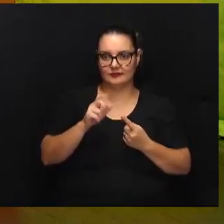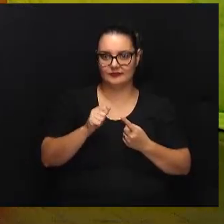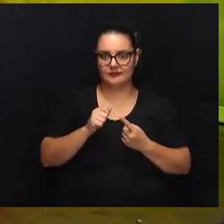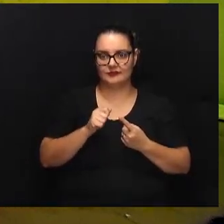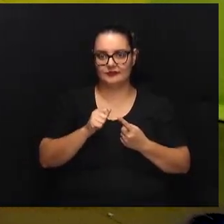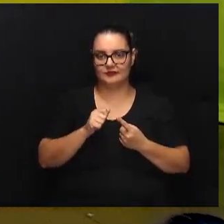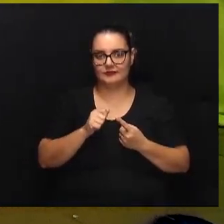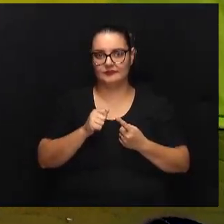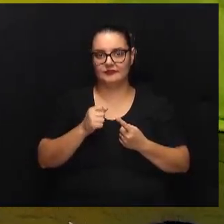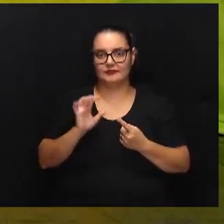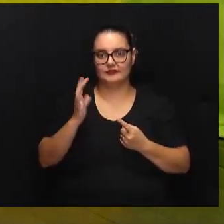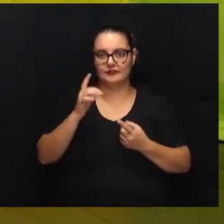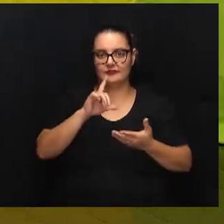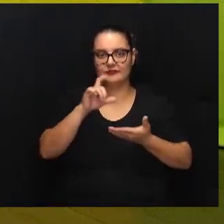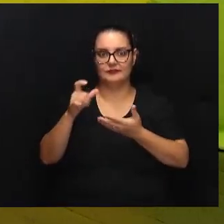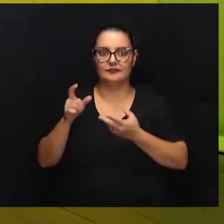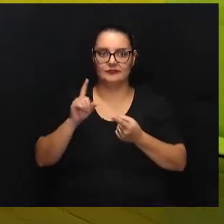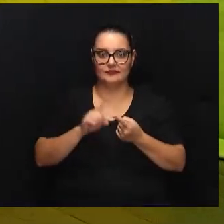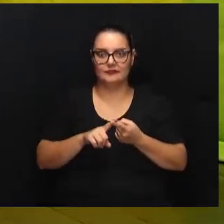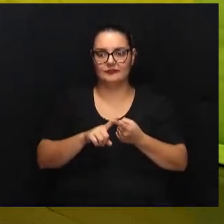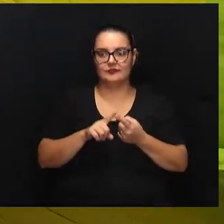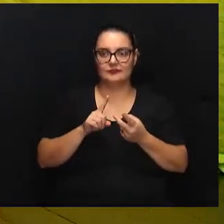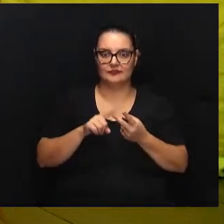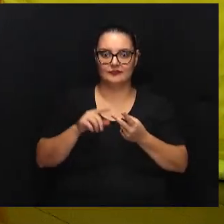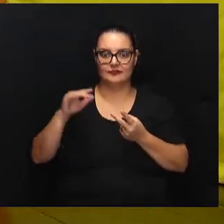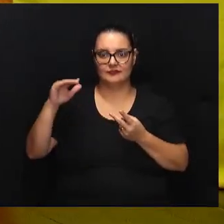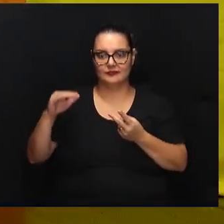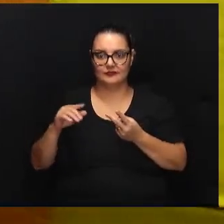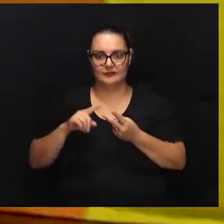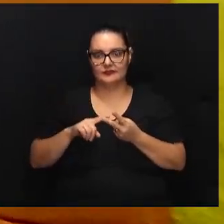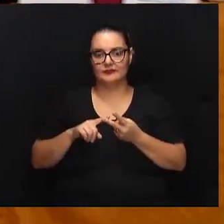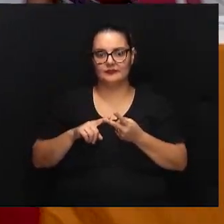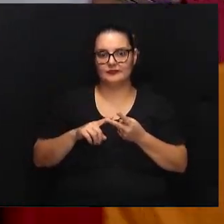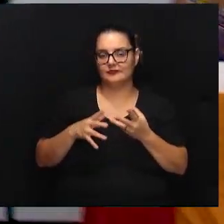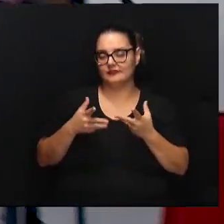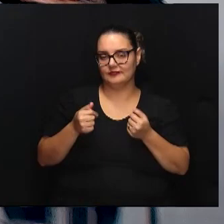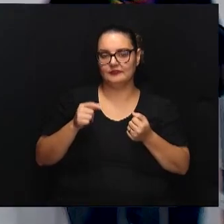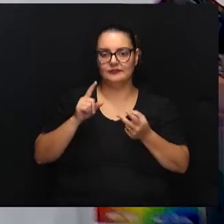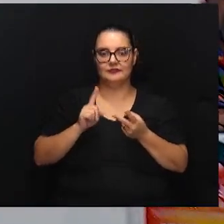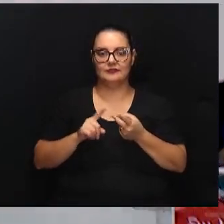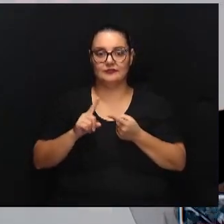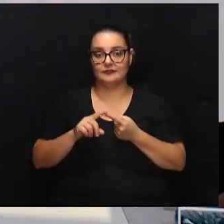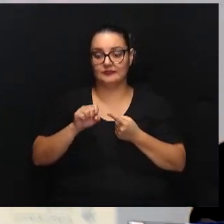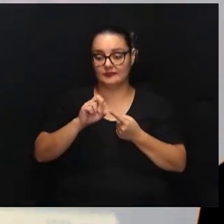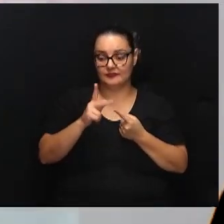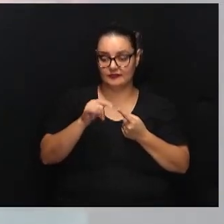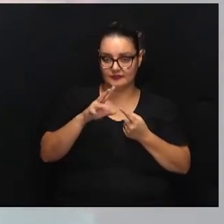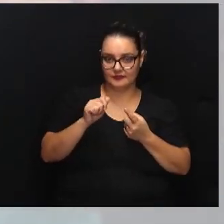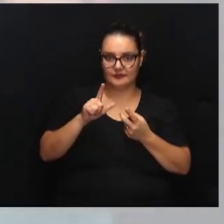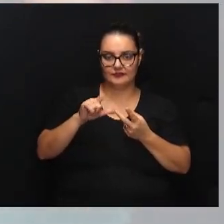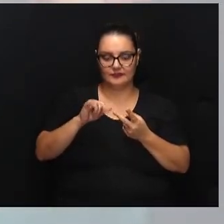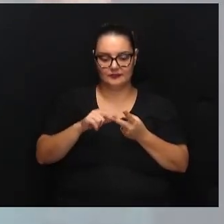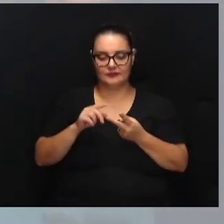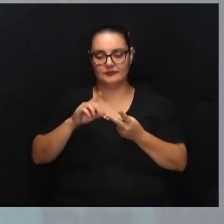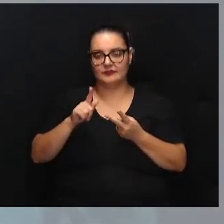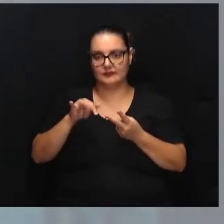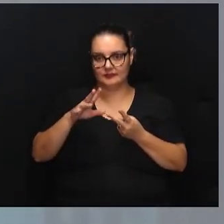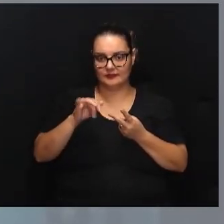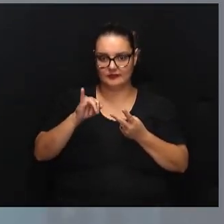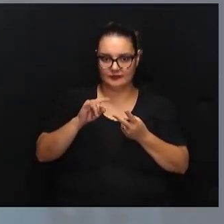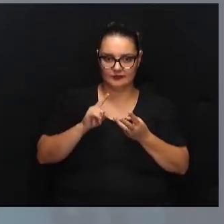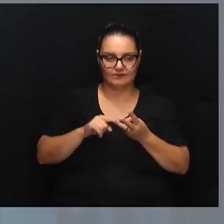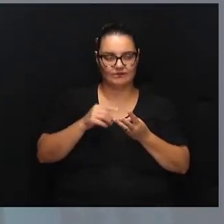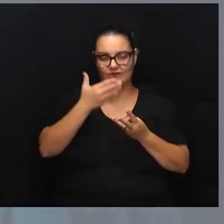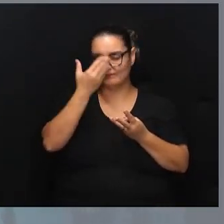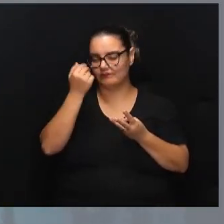A Sheilinha, que aparece numa das fotos, né, baixinha, maravilhosa, que a Sheilinha, a